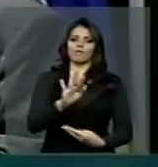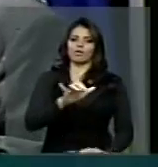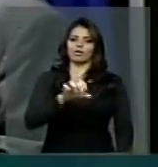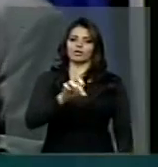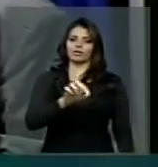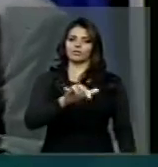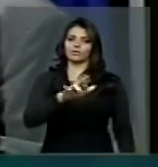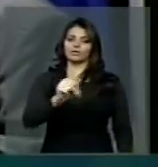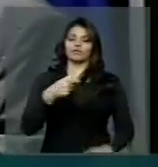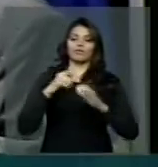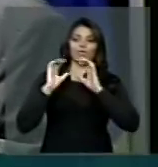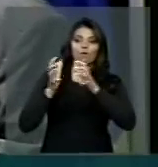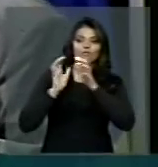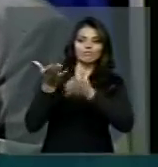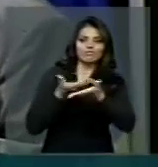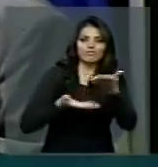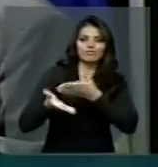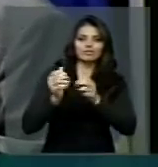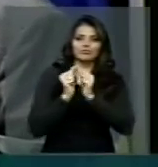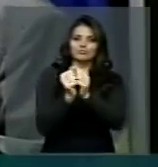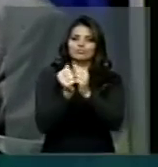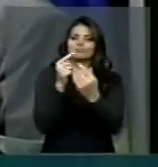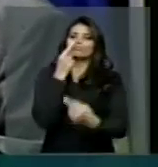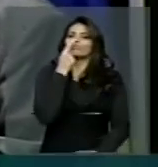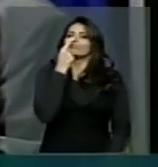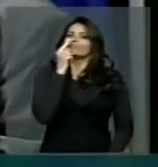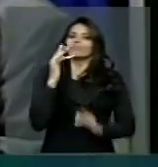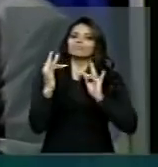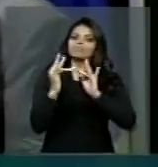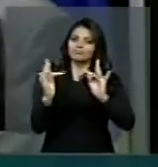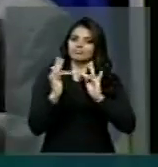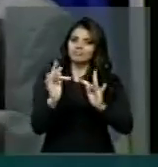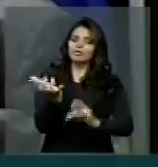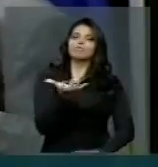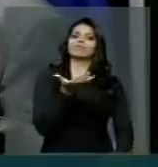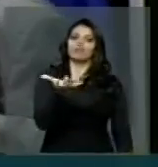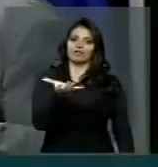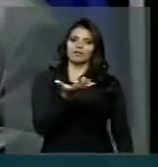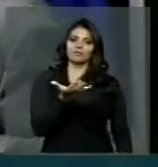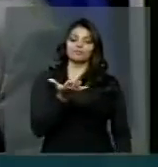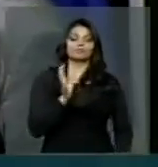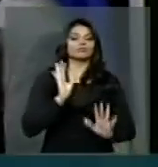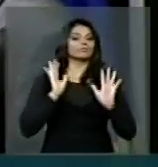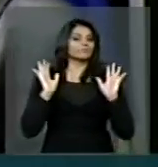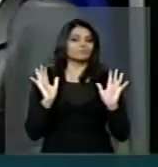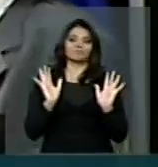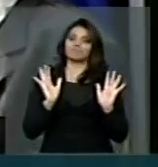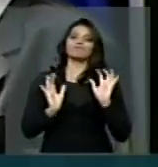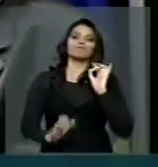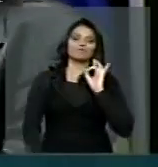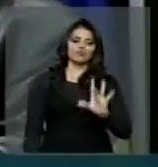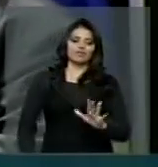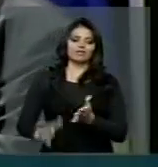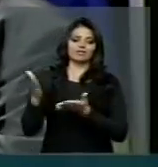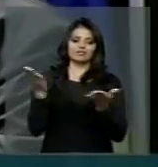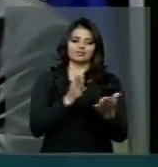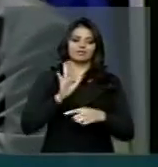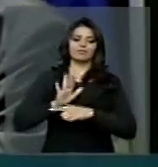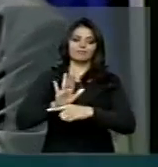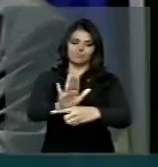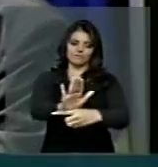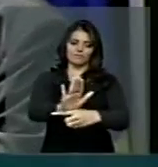convivi muito com Fernando Lira, eu pretendo, pelo menos, trazer minha